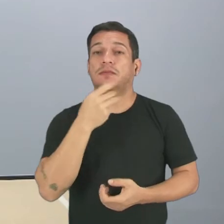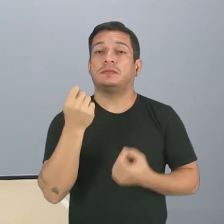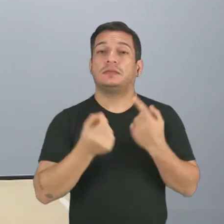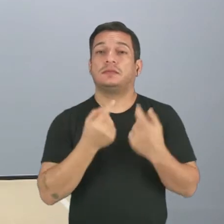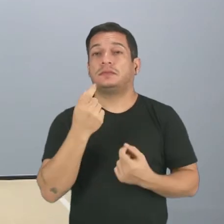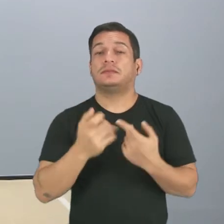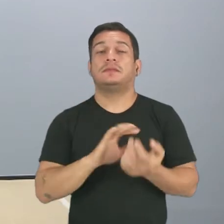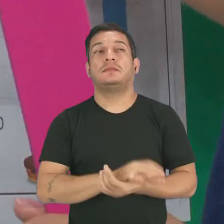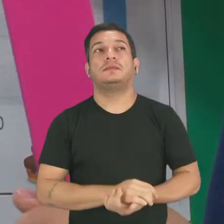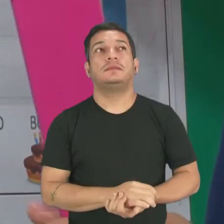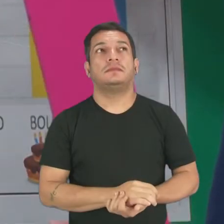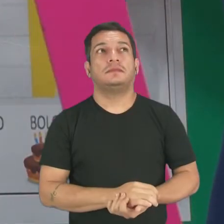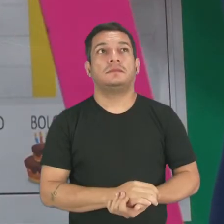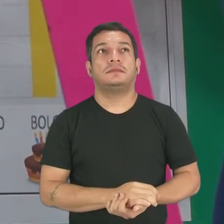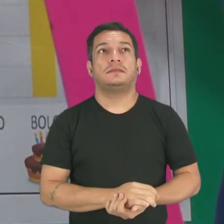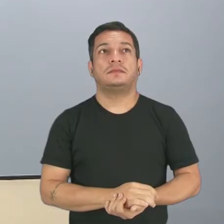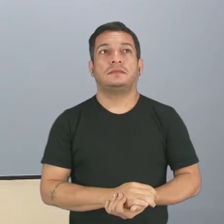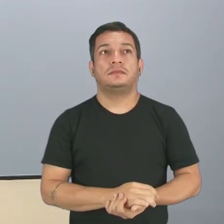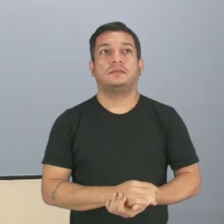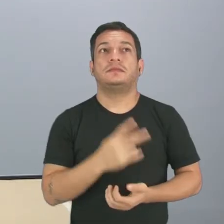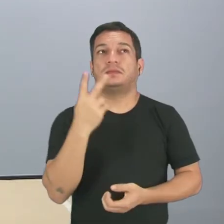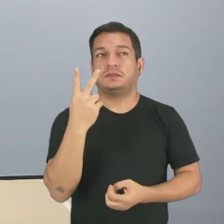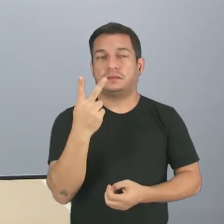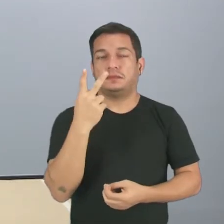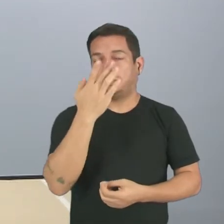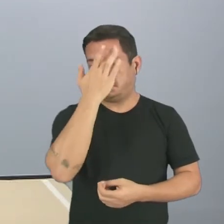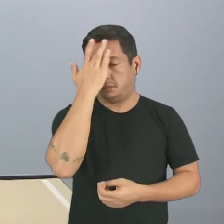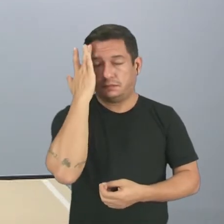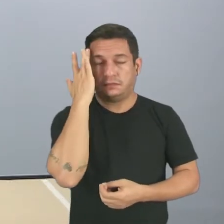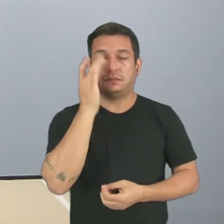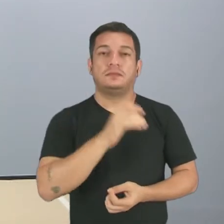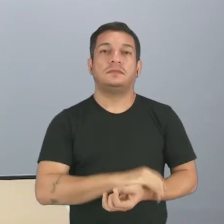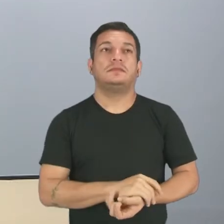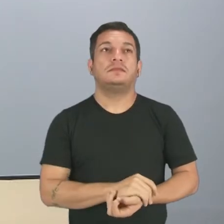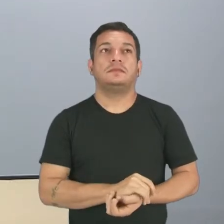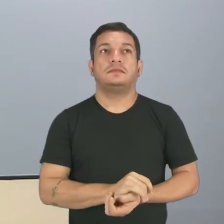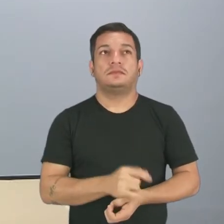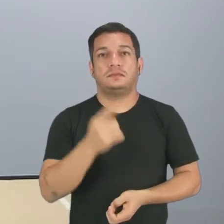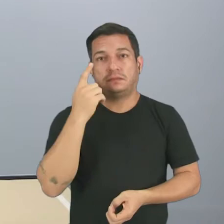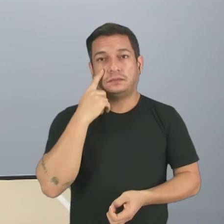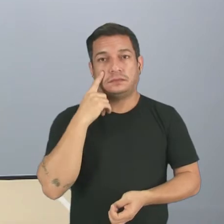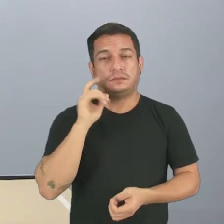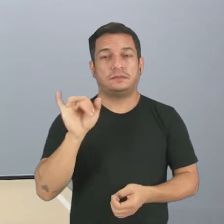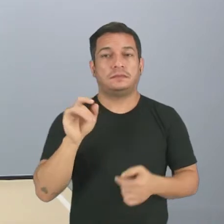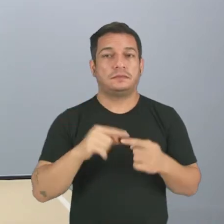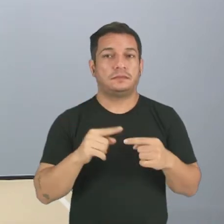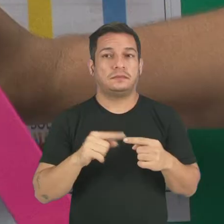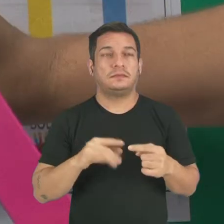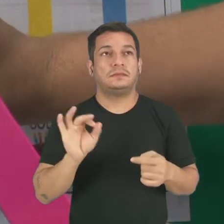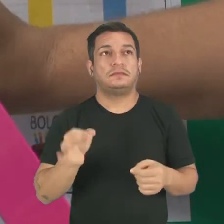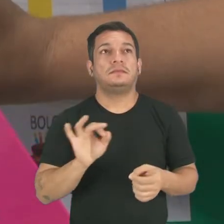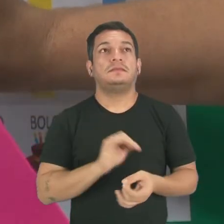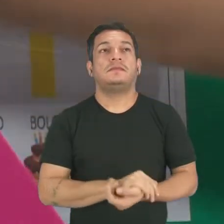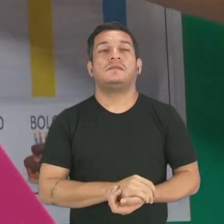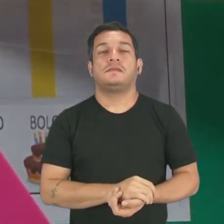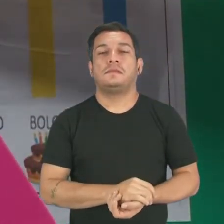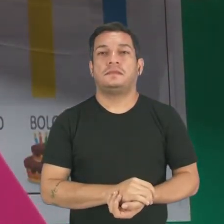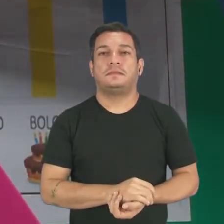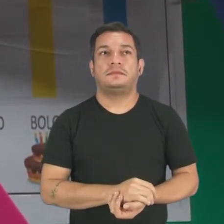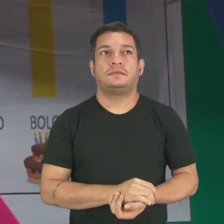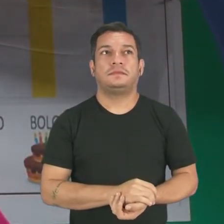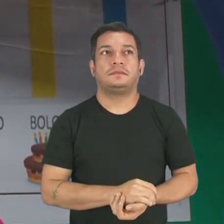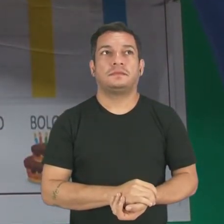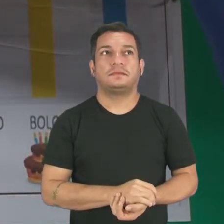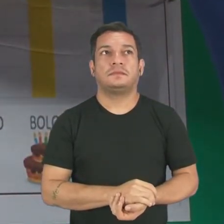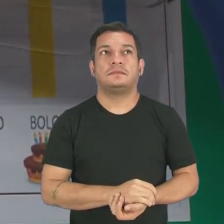doce? Foram 2 pessoas. Então, vamos ver se aqui a barrinha está chegando até